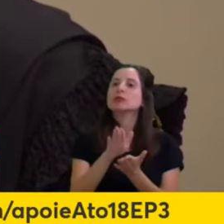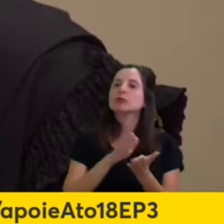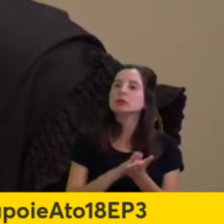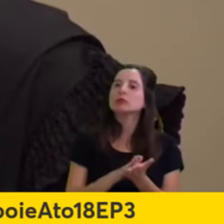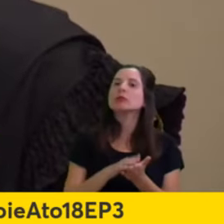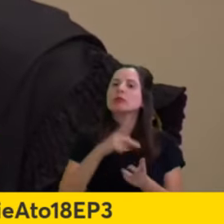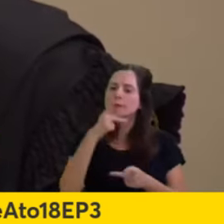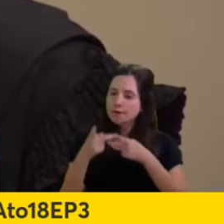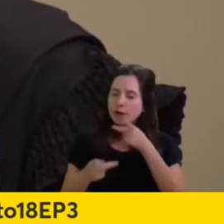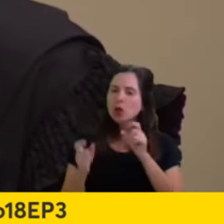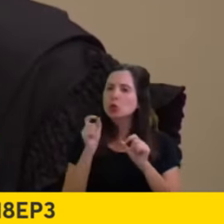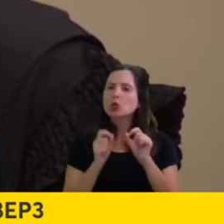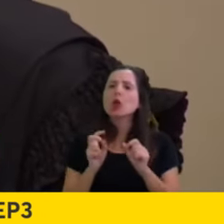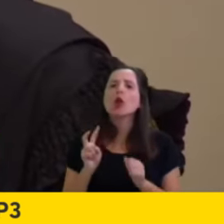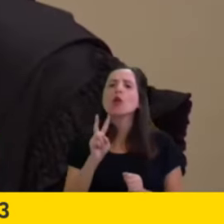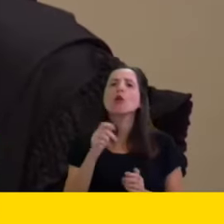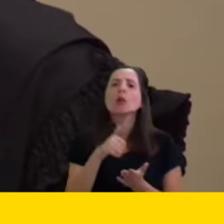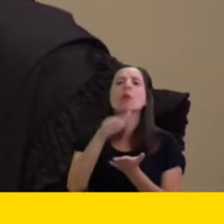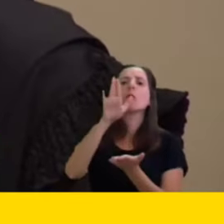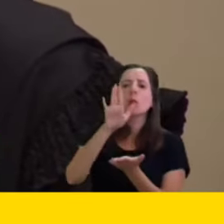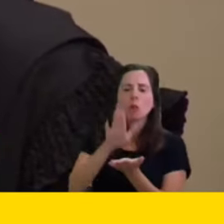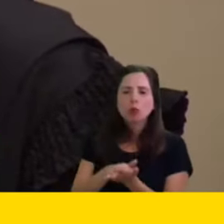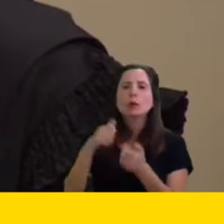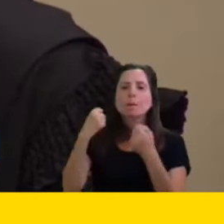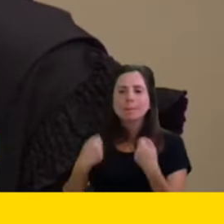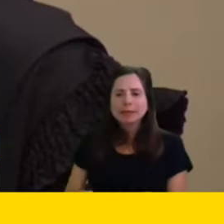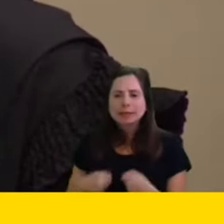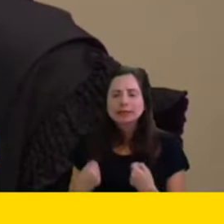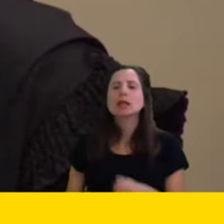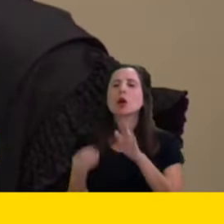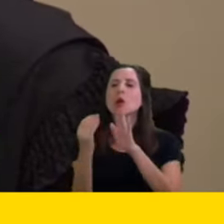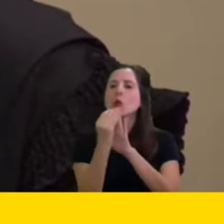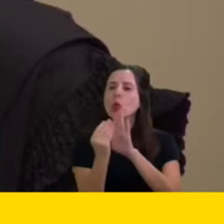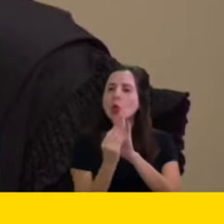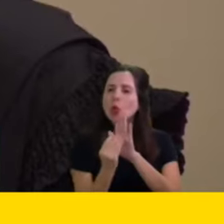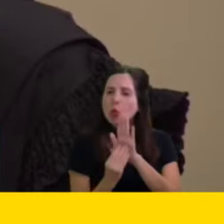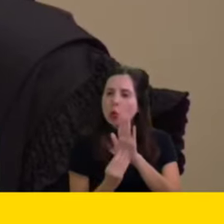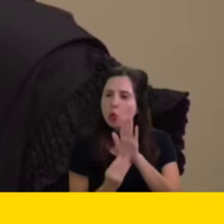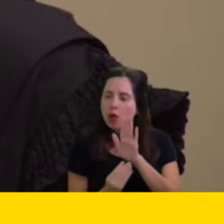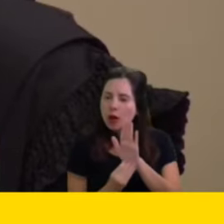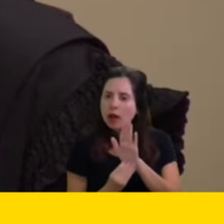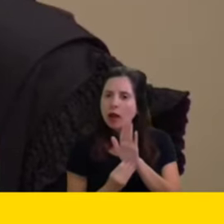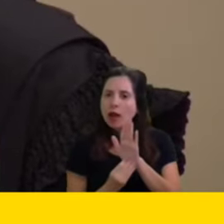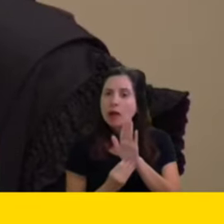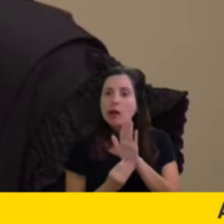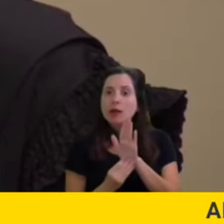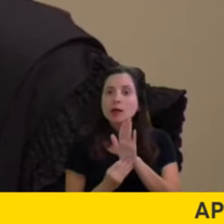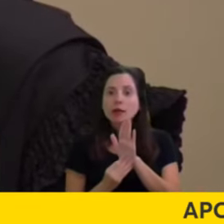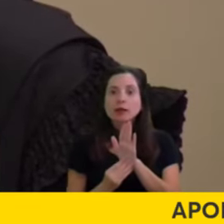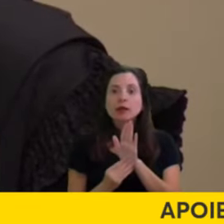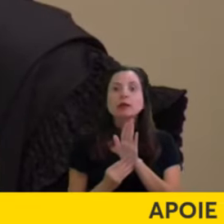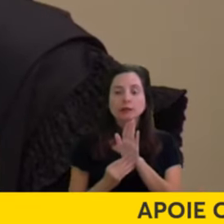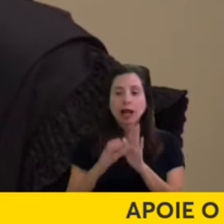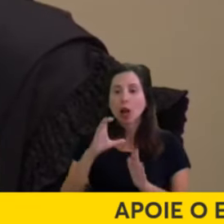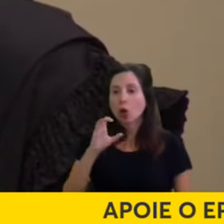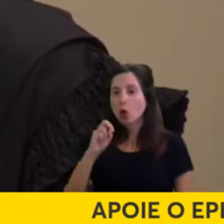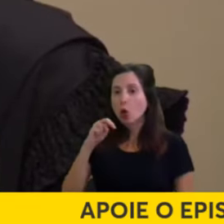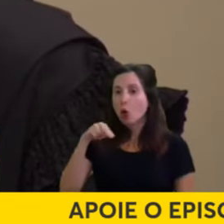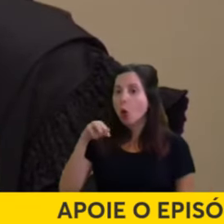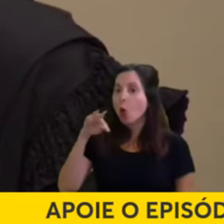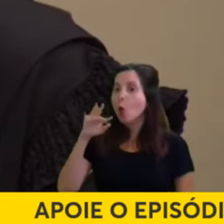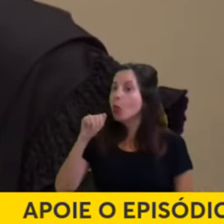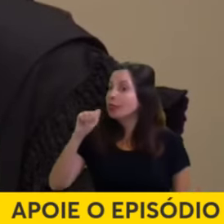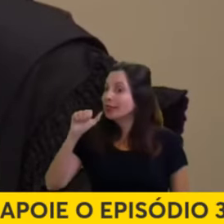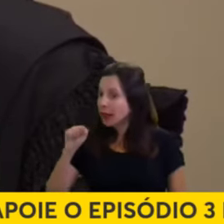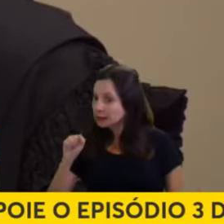valor da multa pode deve ser declarado na prestação anual de Contas do partido até para aferir-se o detalhamento dos serviços